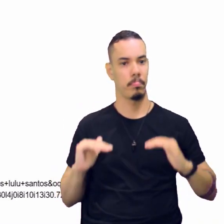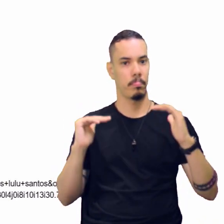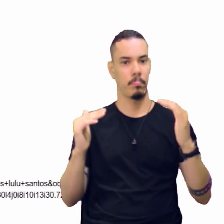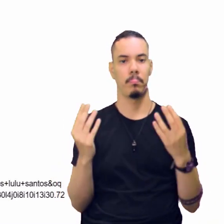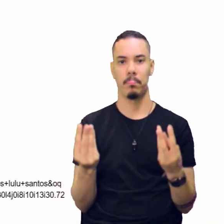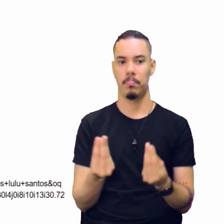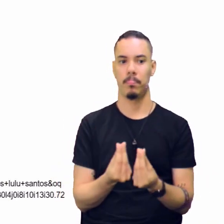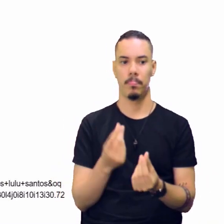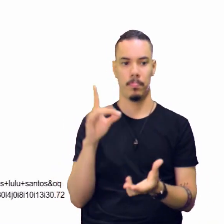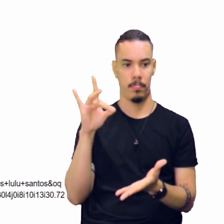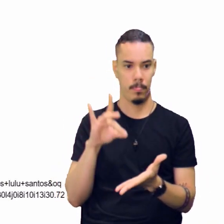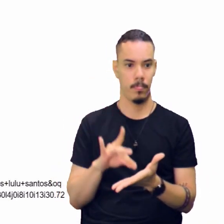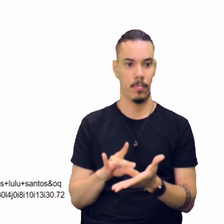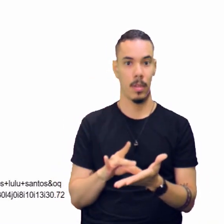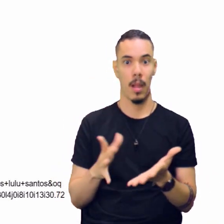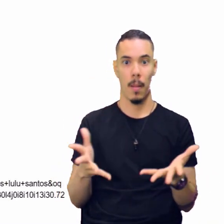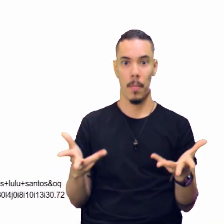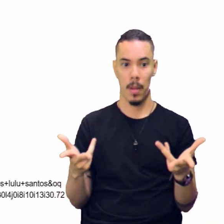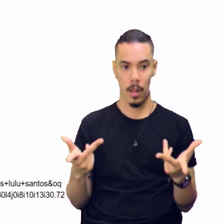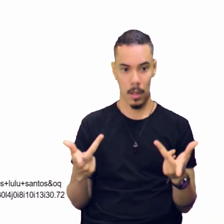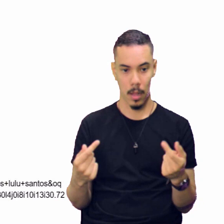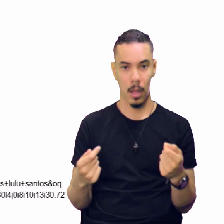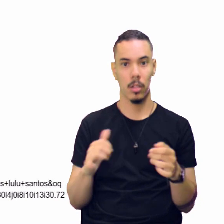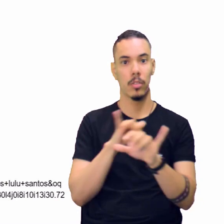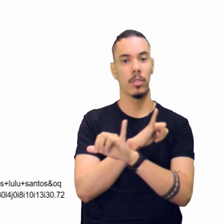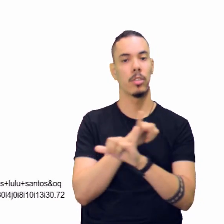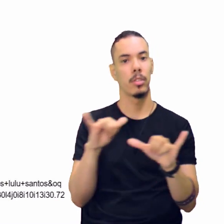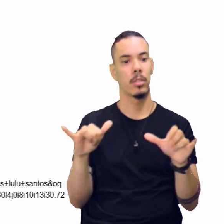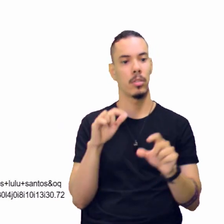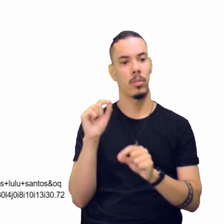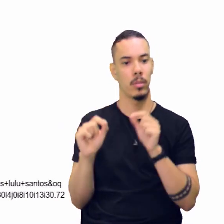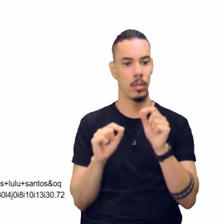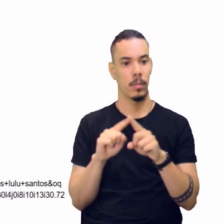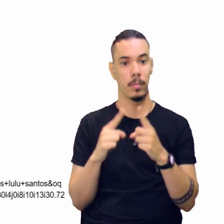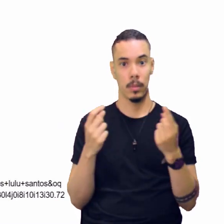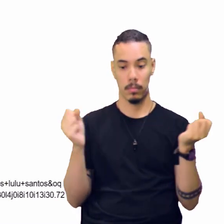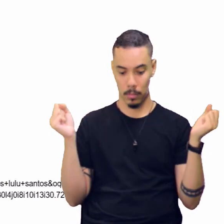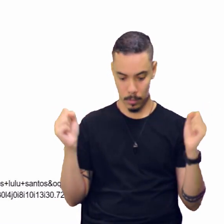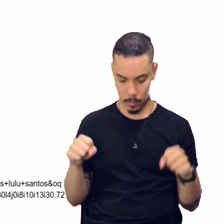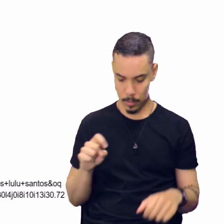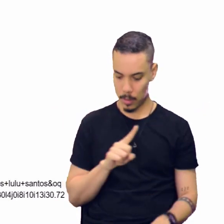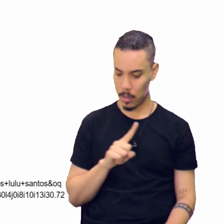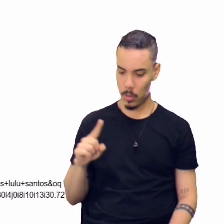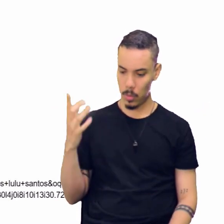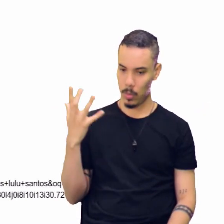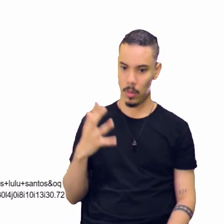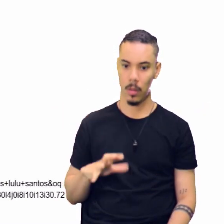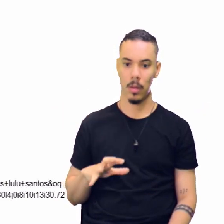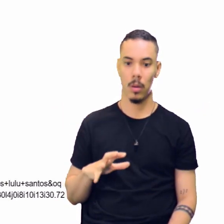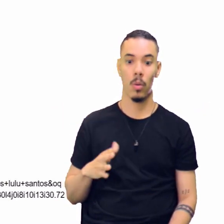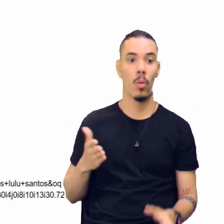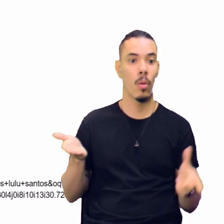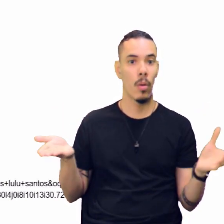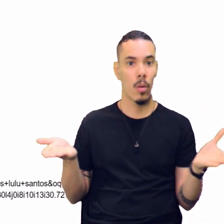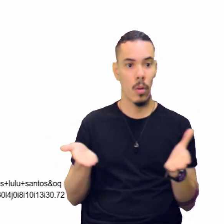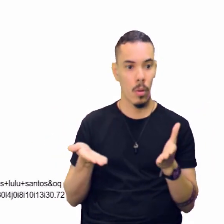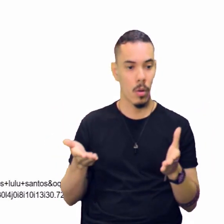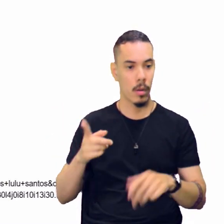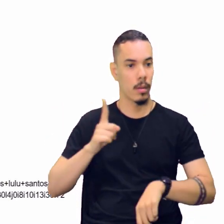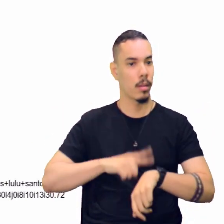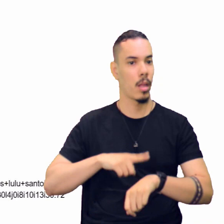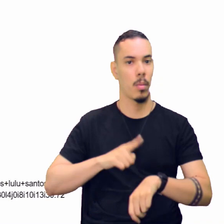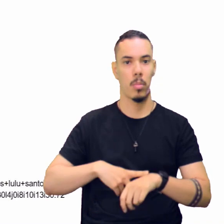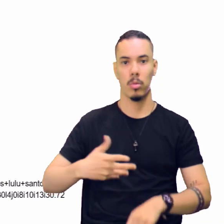sincera, com habilidade para dizer mas sim que não. Hoje o tempo